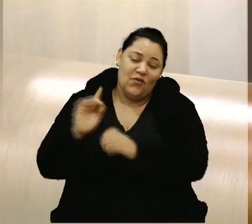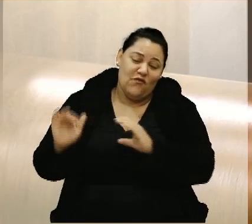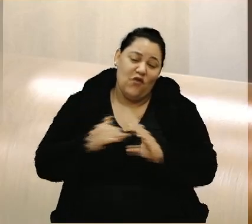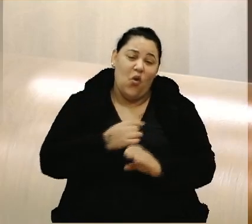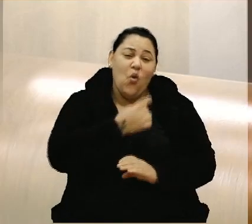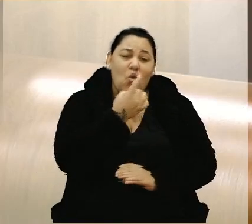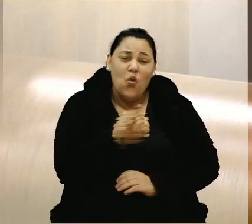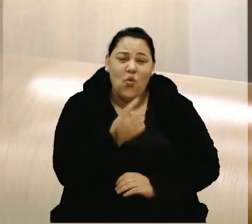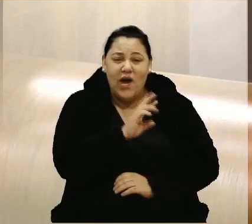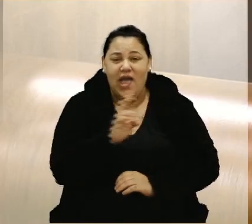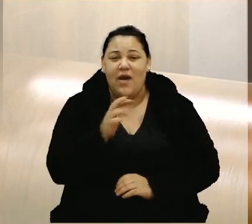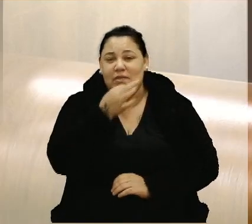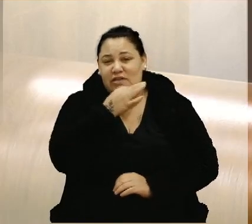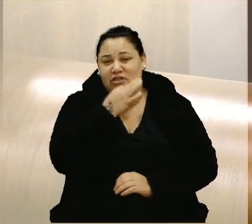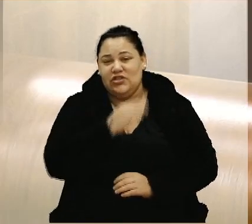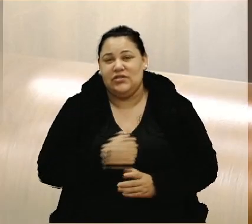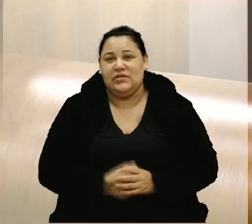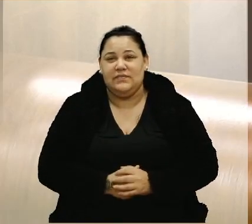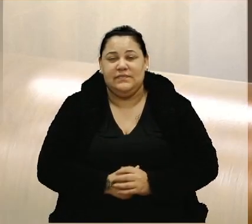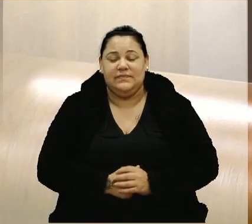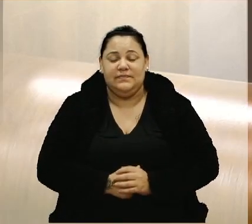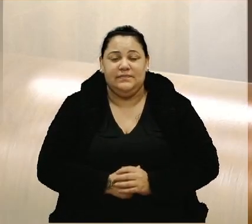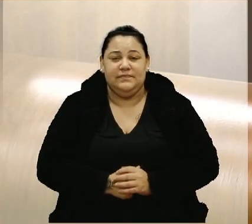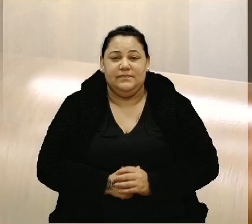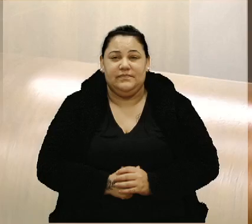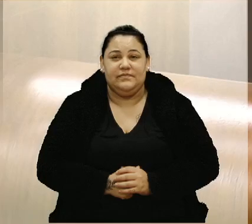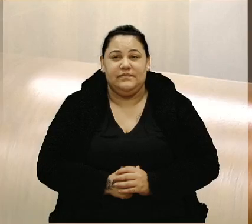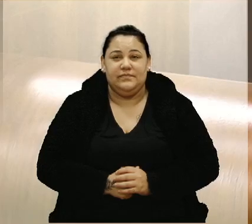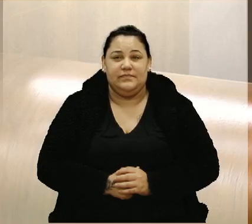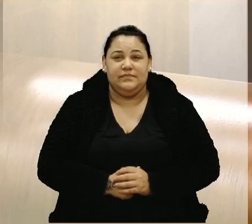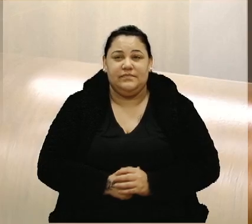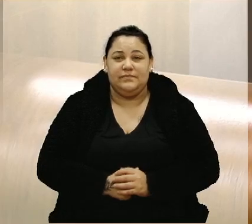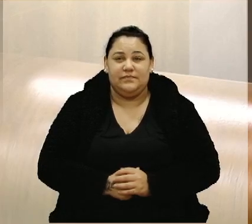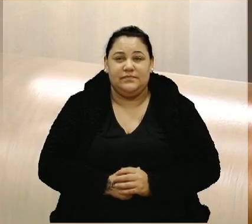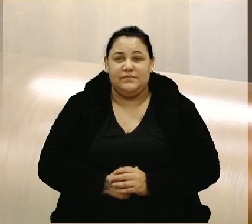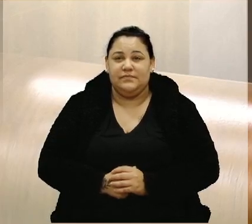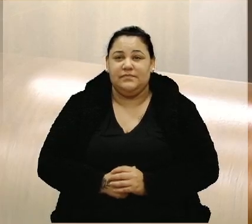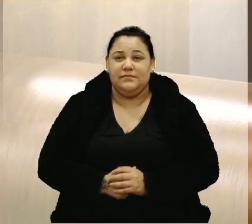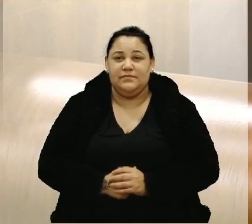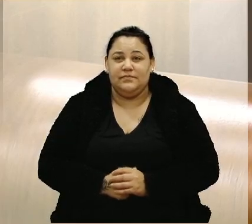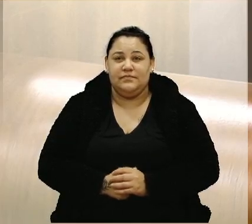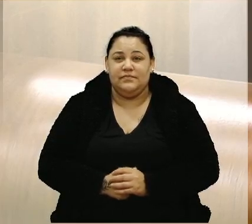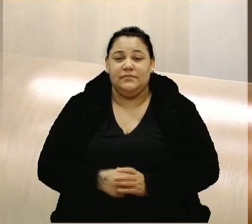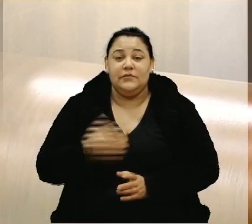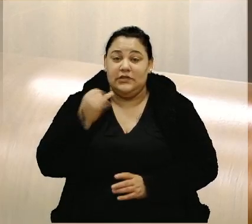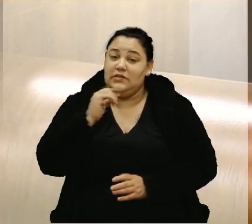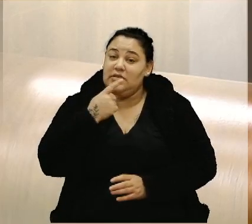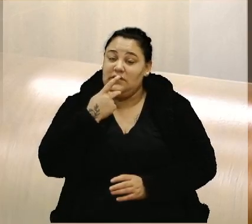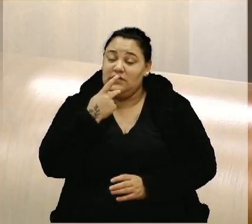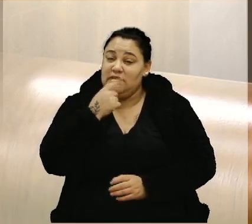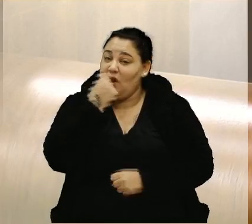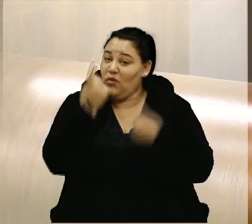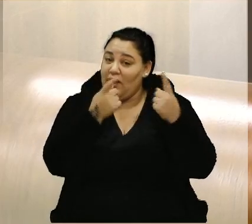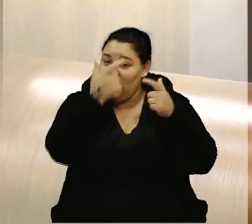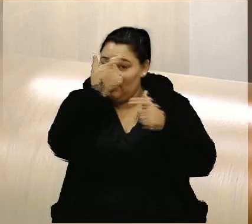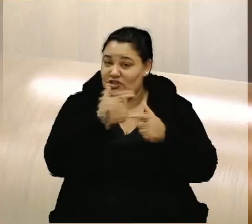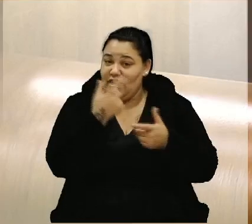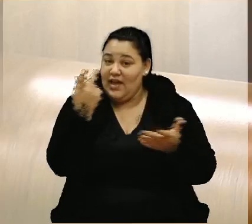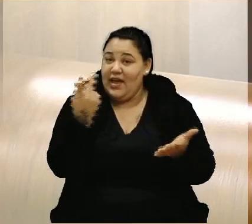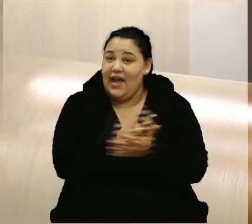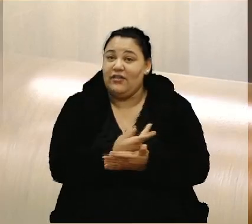Caxias. R$1. E se alguém me contestar, que cite. Então, uma parte,